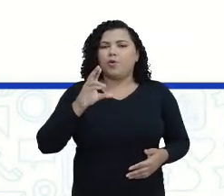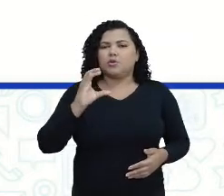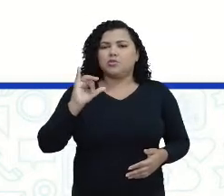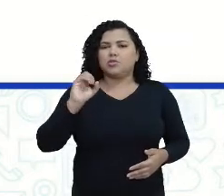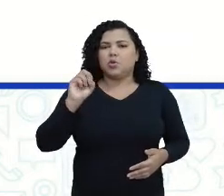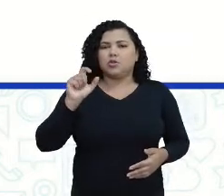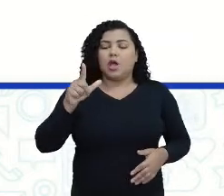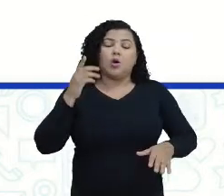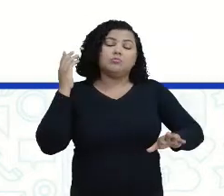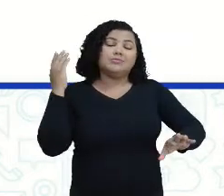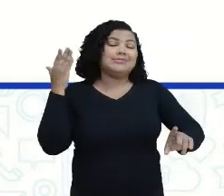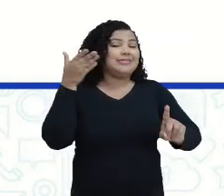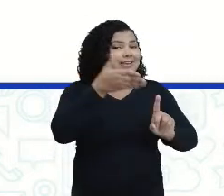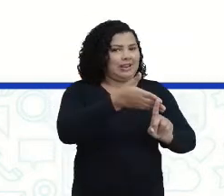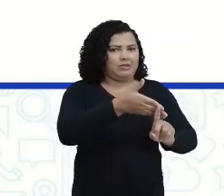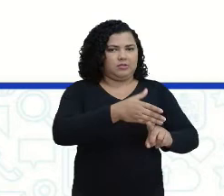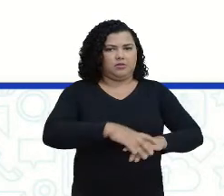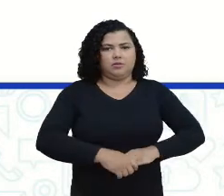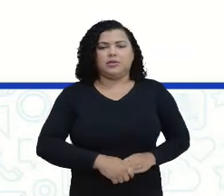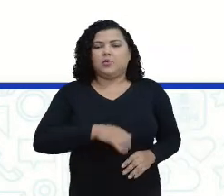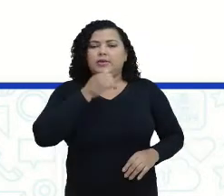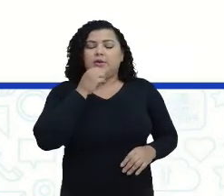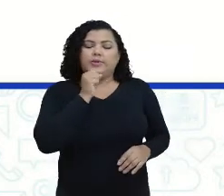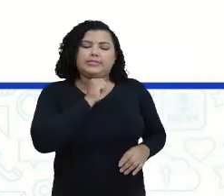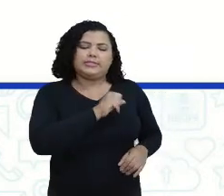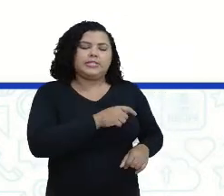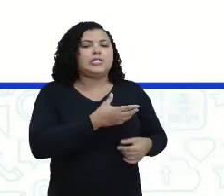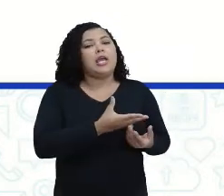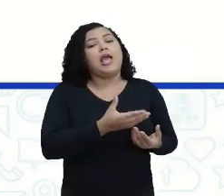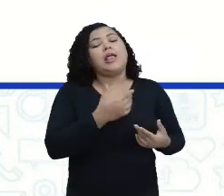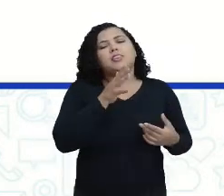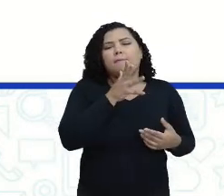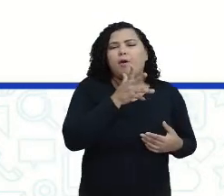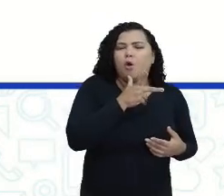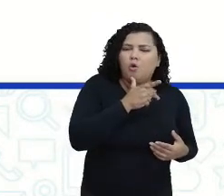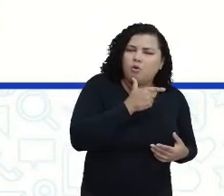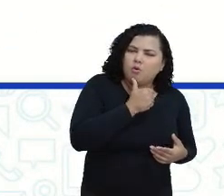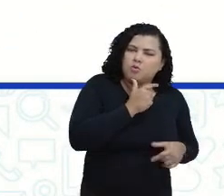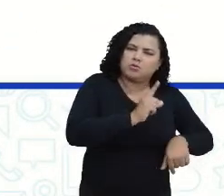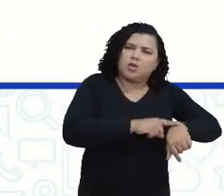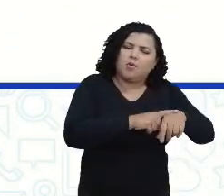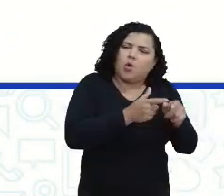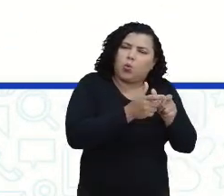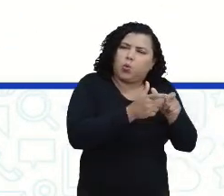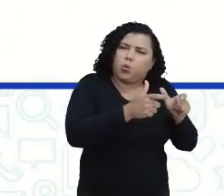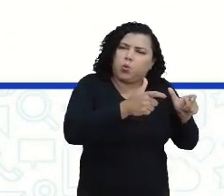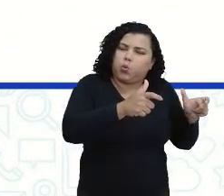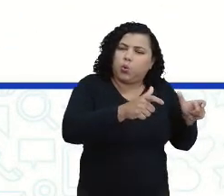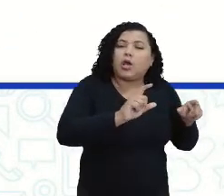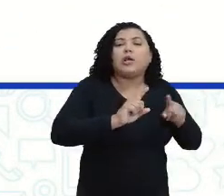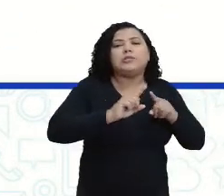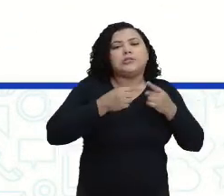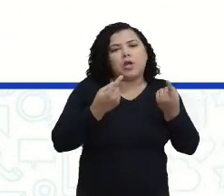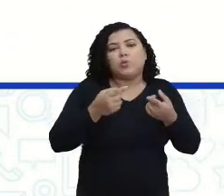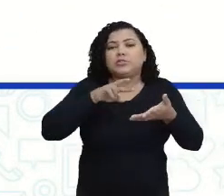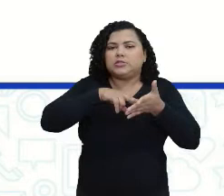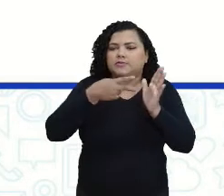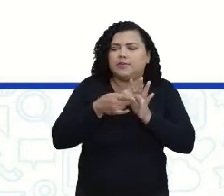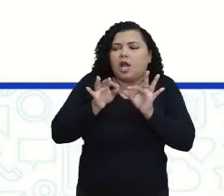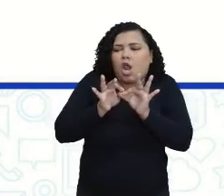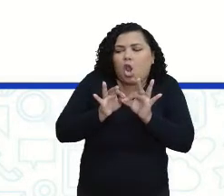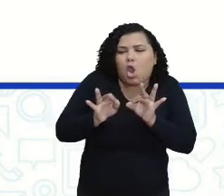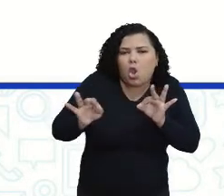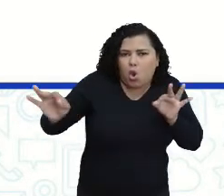mais distância, mais tempo, tá certo? Então perceba que a gente criou esse rótulo aí. São grandezas, um exemplo de grandezas